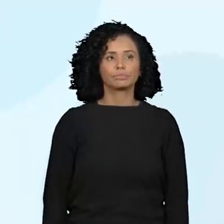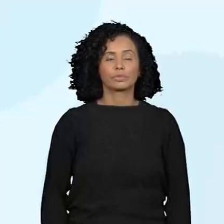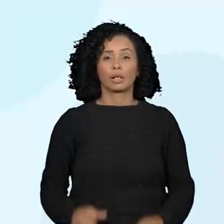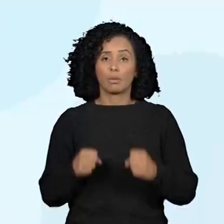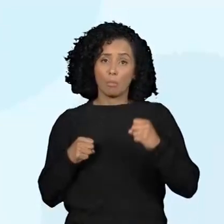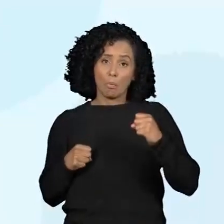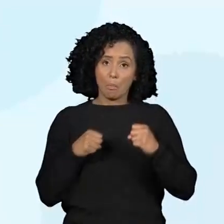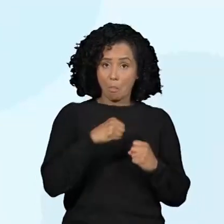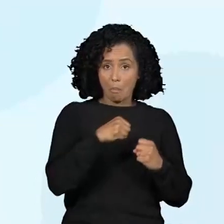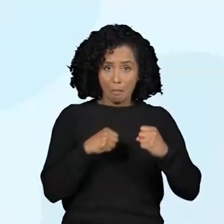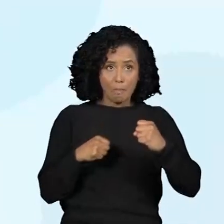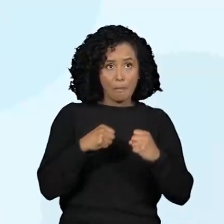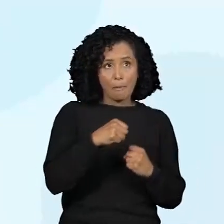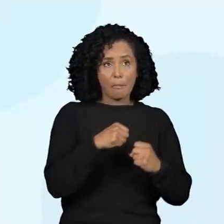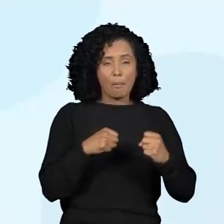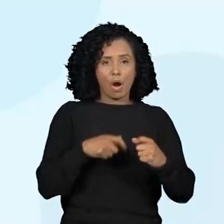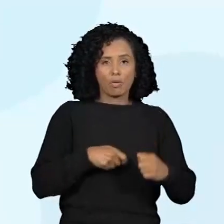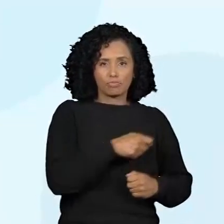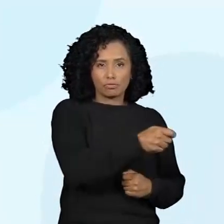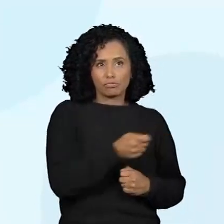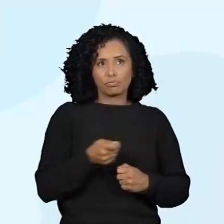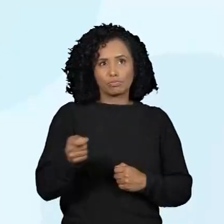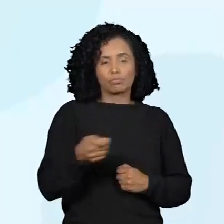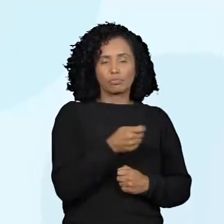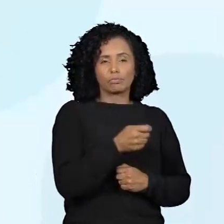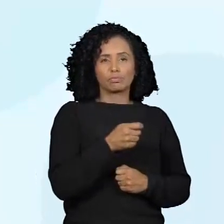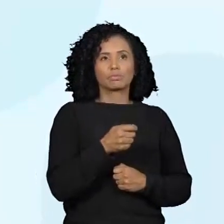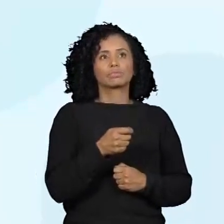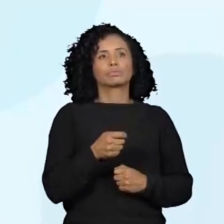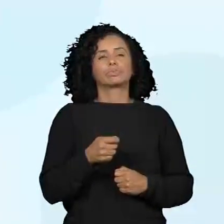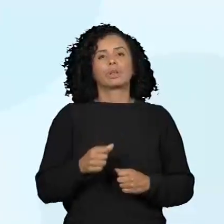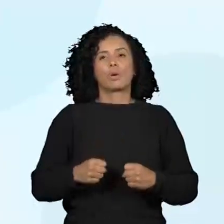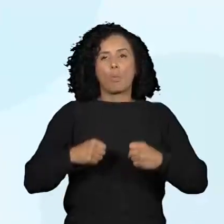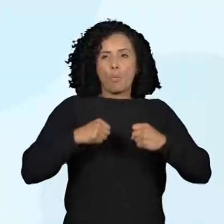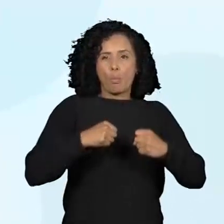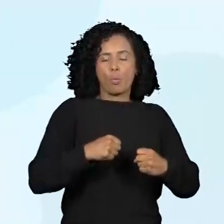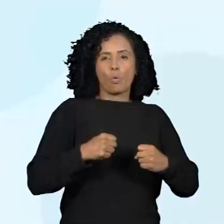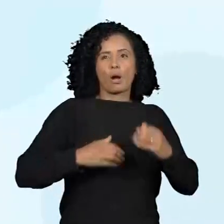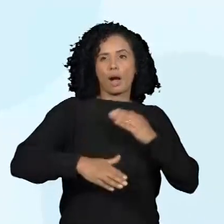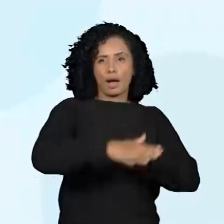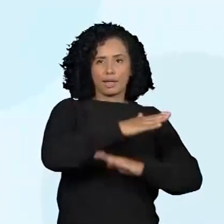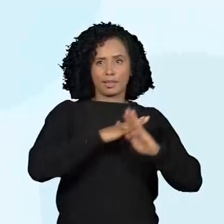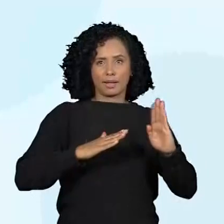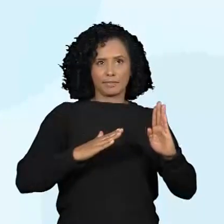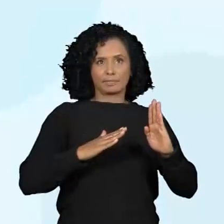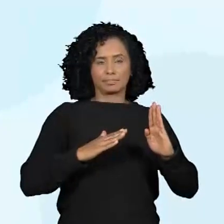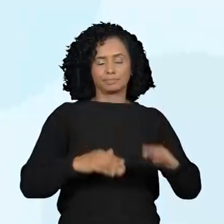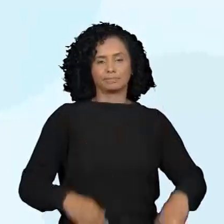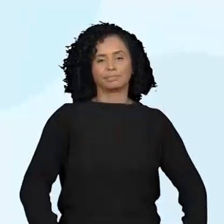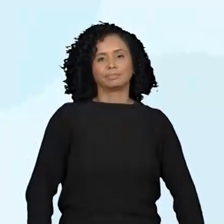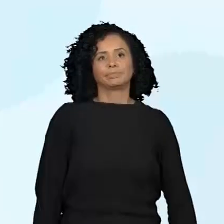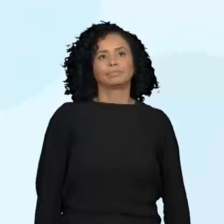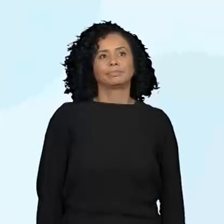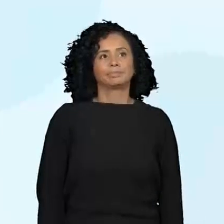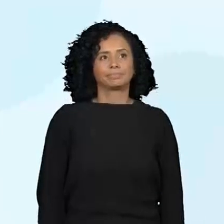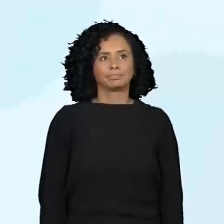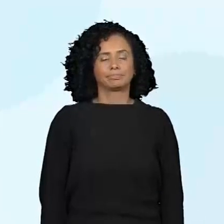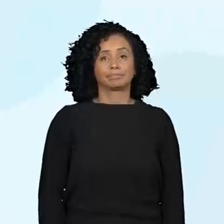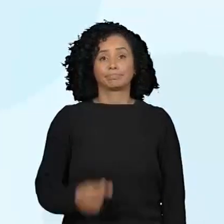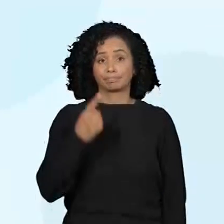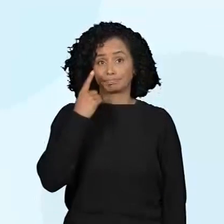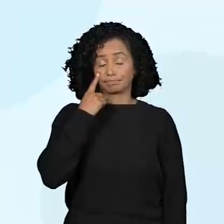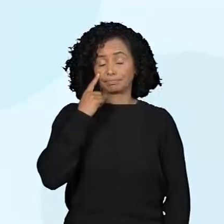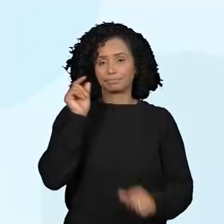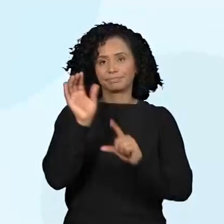boxe, esgrima, muay thai, karatê, tá? Temos aí